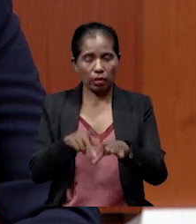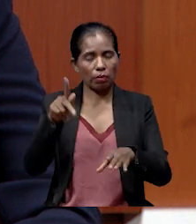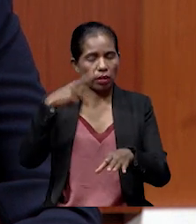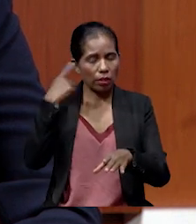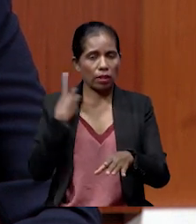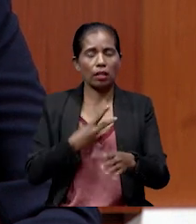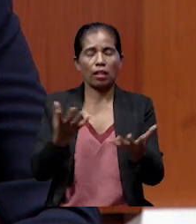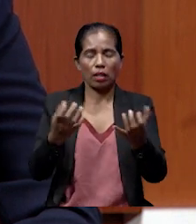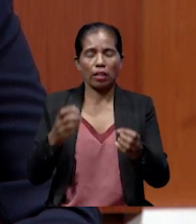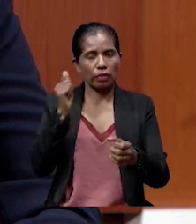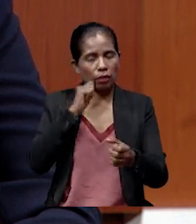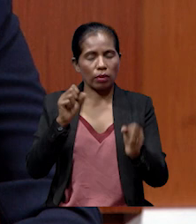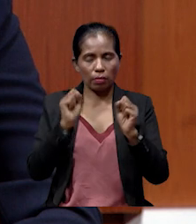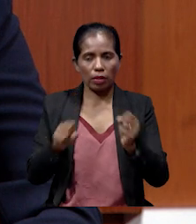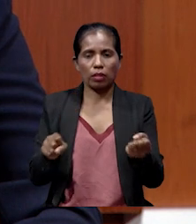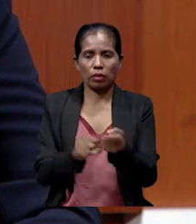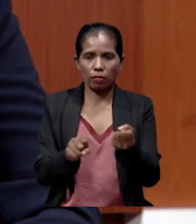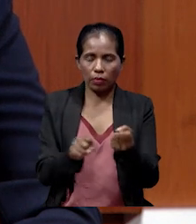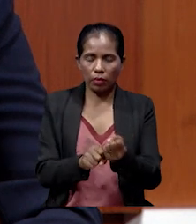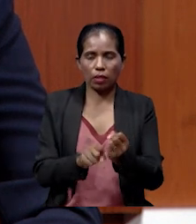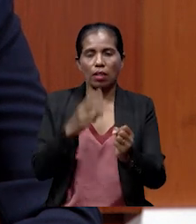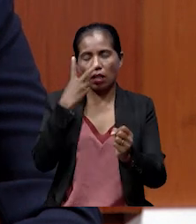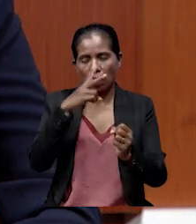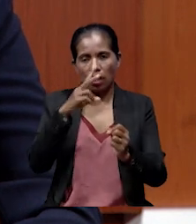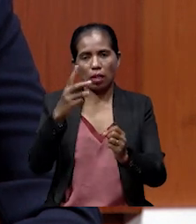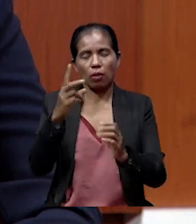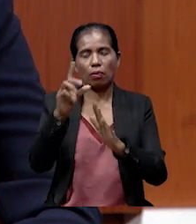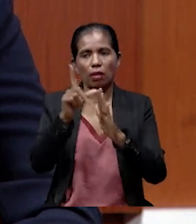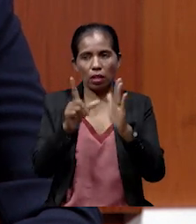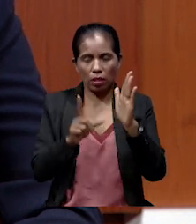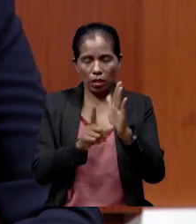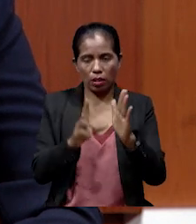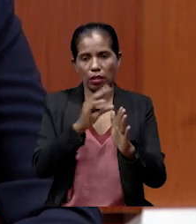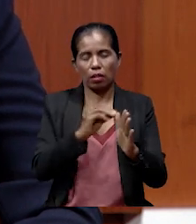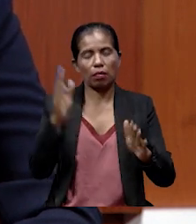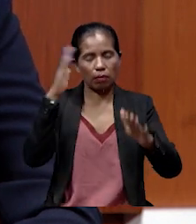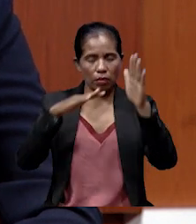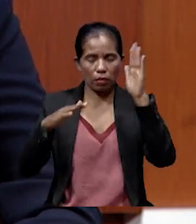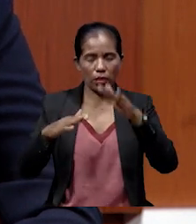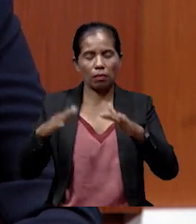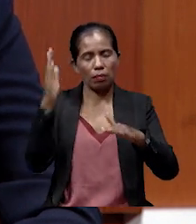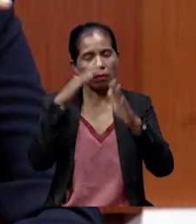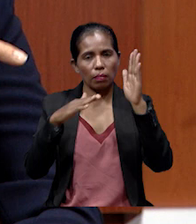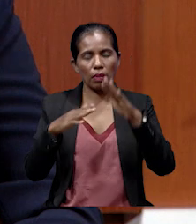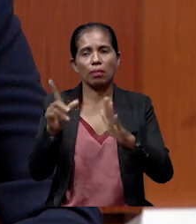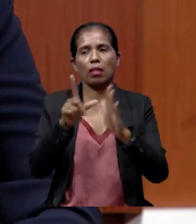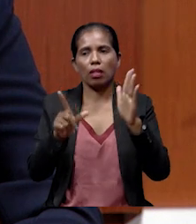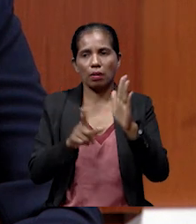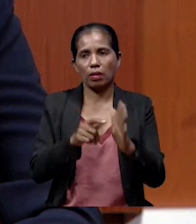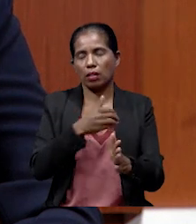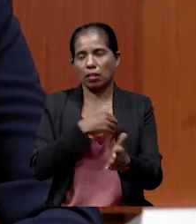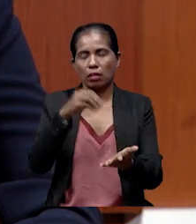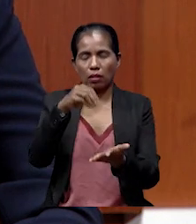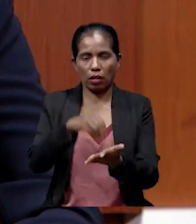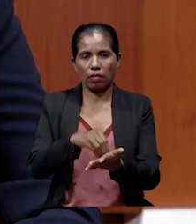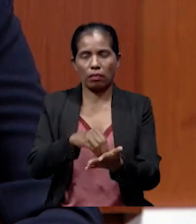bele, contribui a tu halo revisão da lei, a tu harelo los, problema e a lei na ina BE, maka, se dá o prevene, se